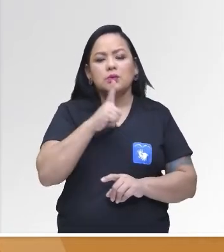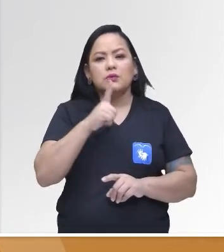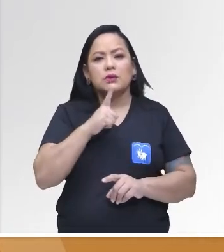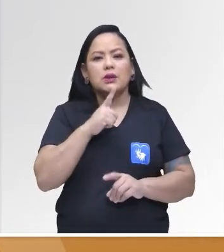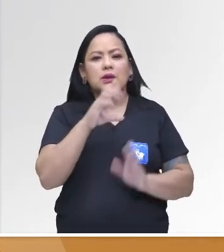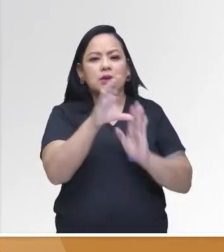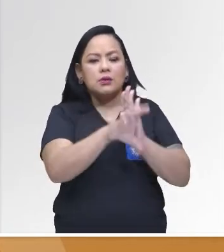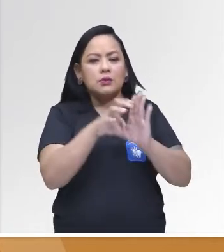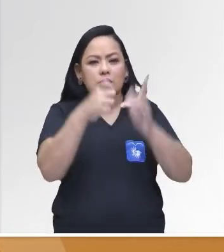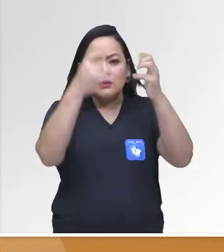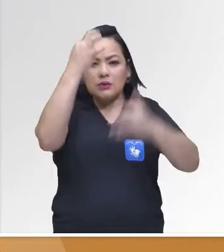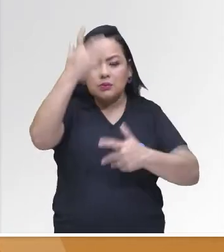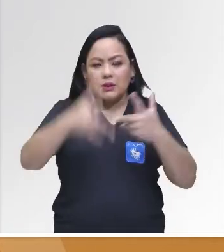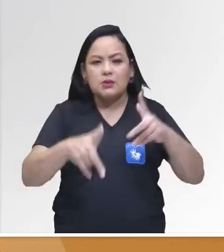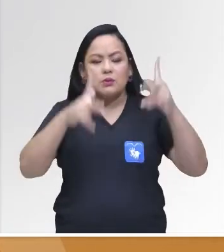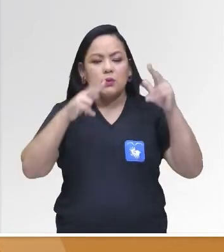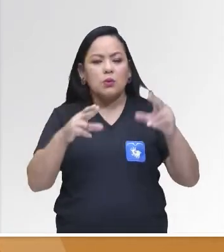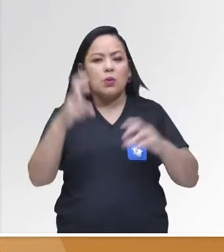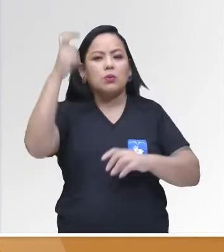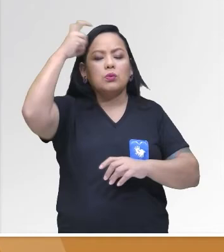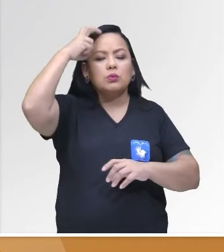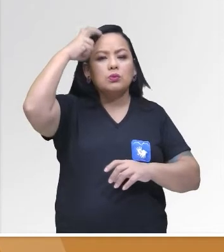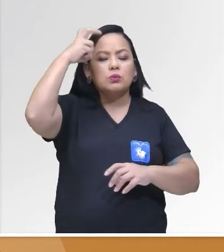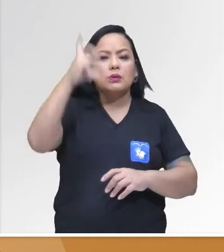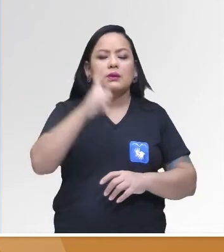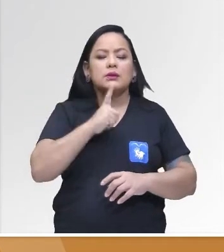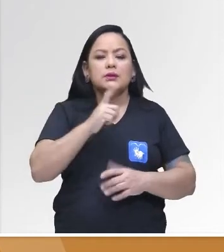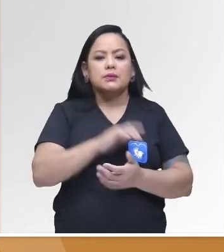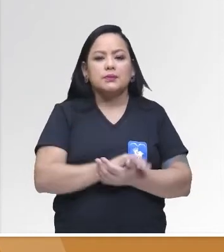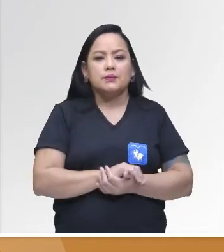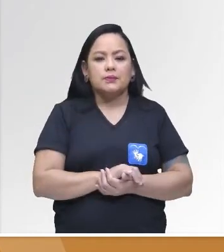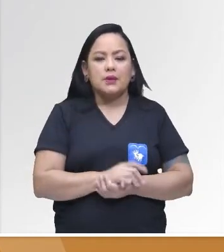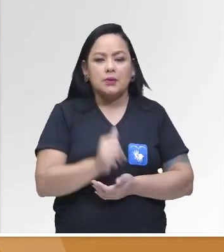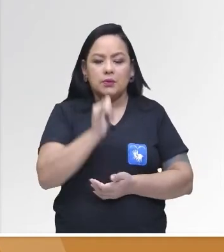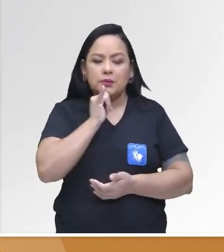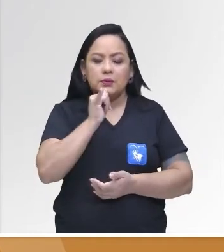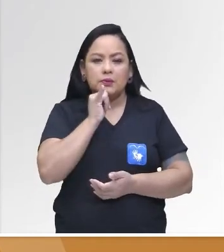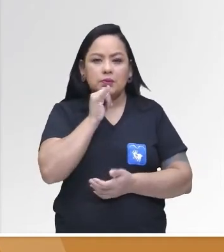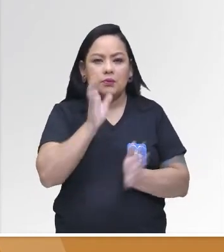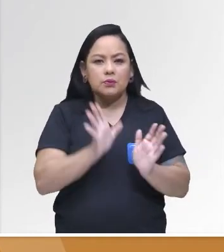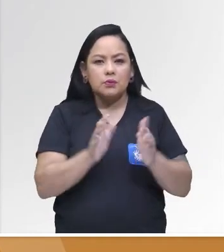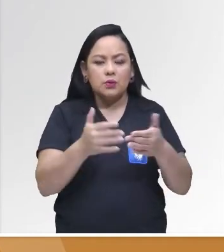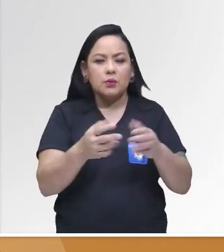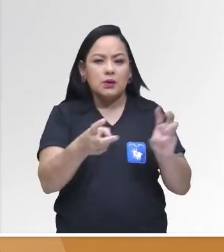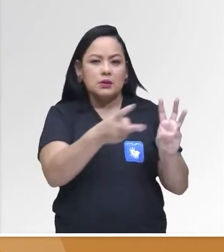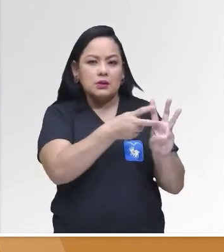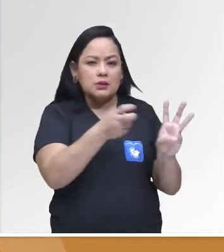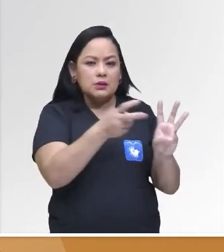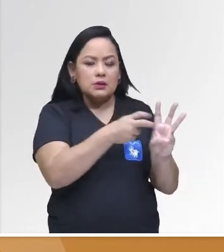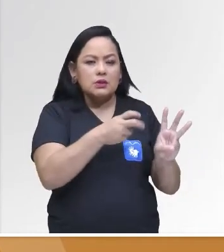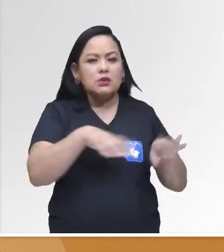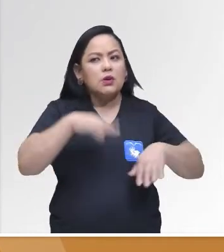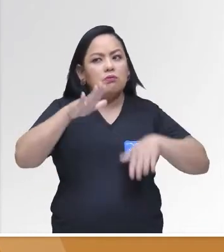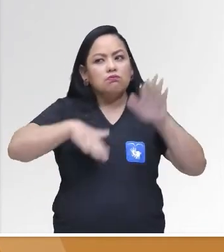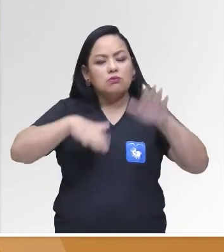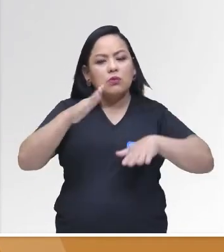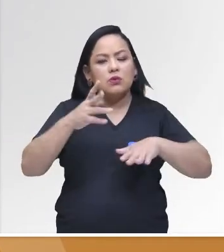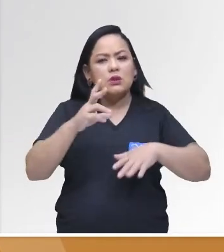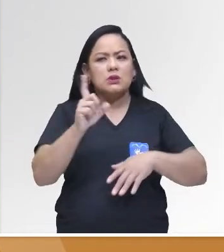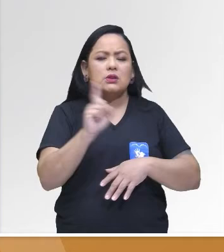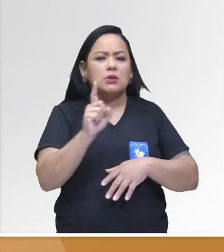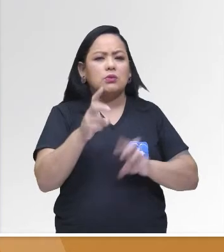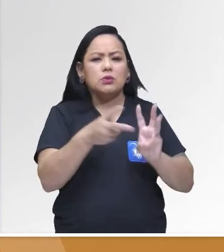definição dentro de uma mesma cultura. Por exemplo, né, uma comunidade indígena, talvez não,